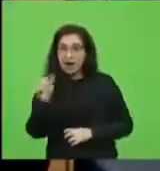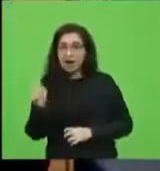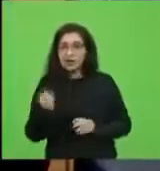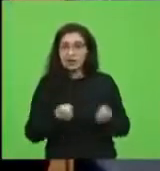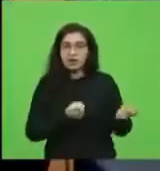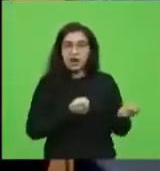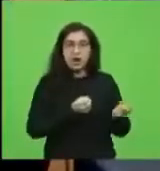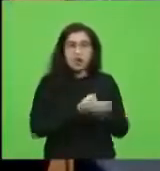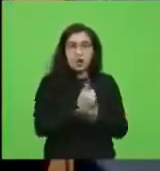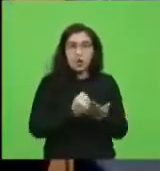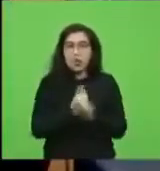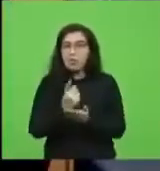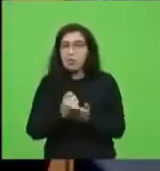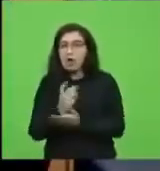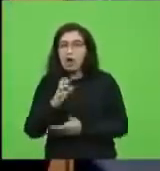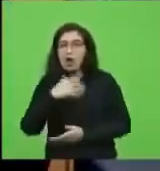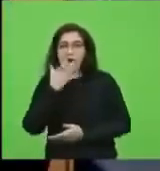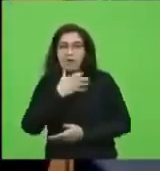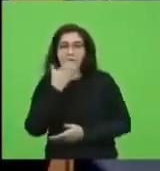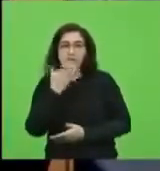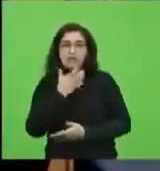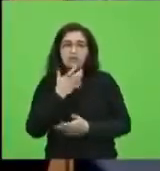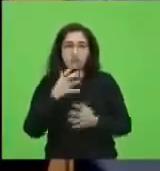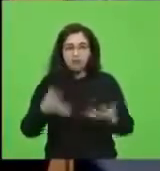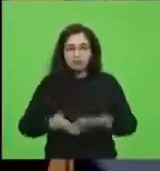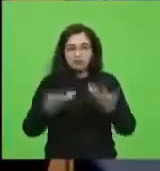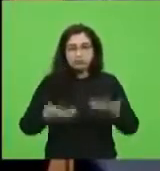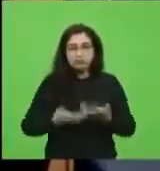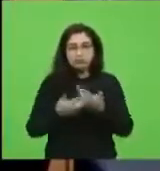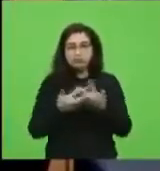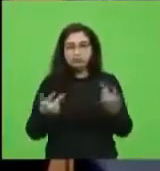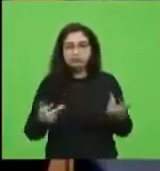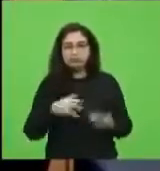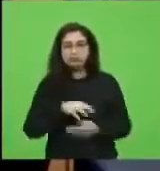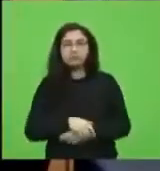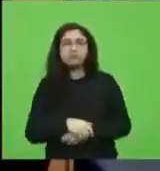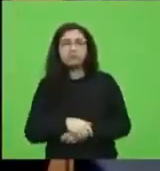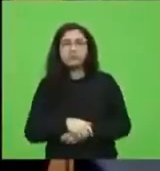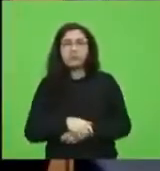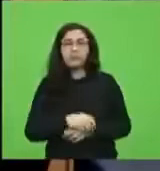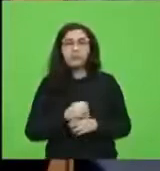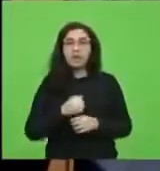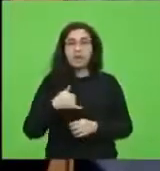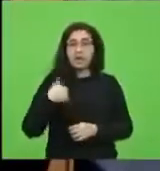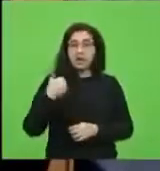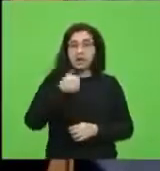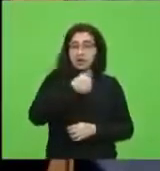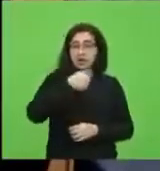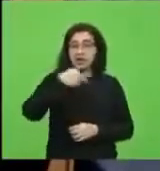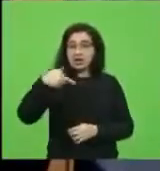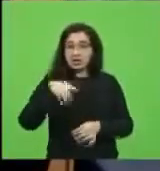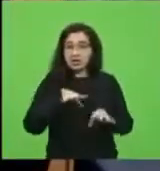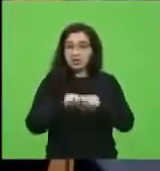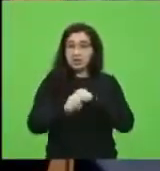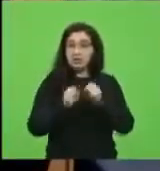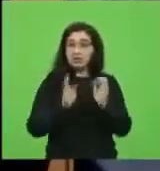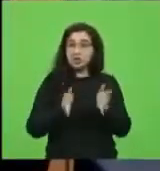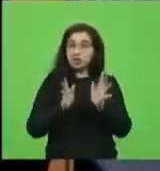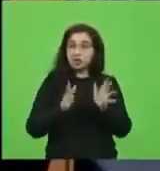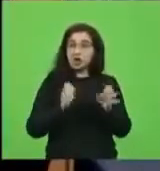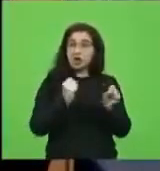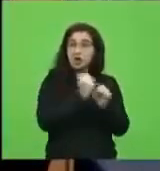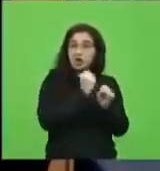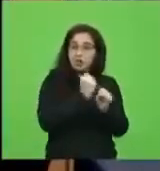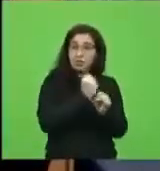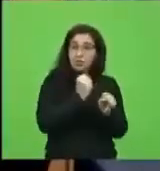fruta, verdura, levava para casa. Já aos 17 anos, estava formado, comecei a construir um prédio, com 19